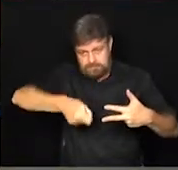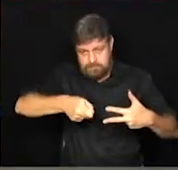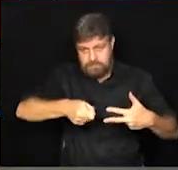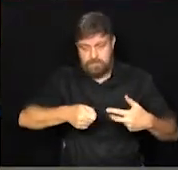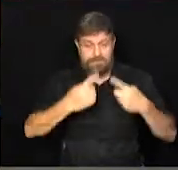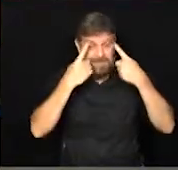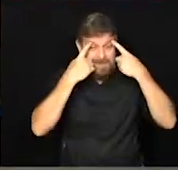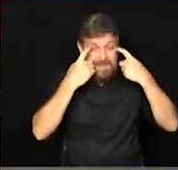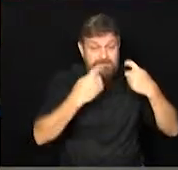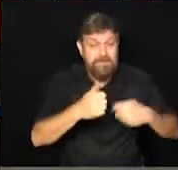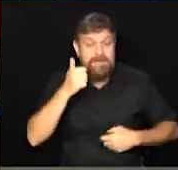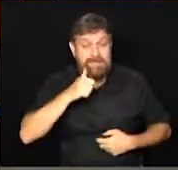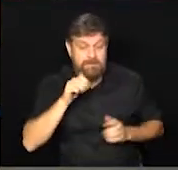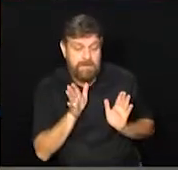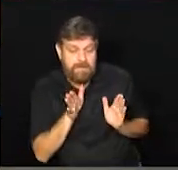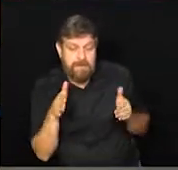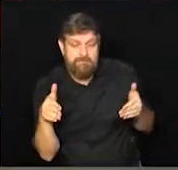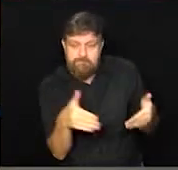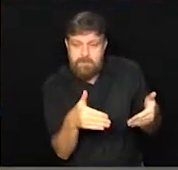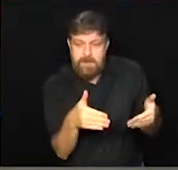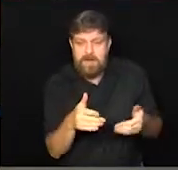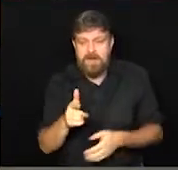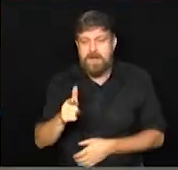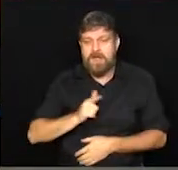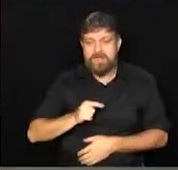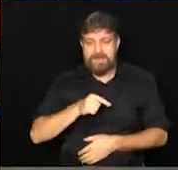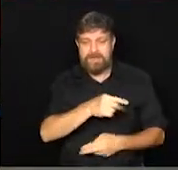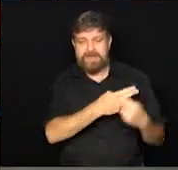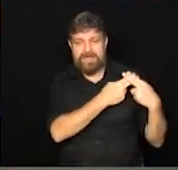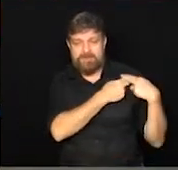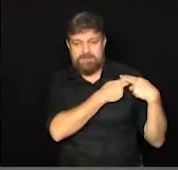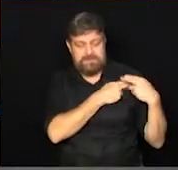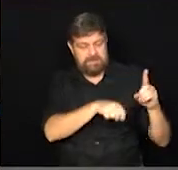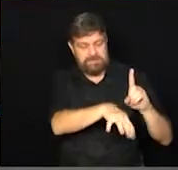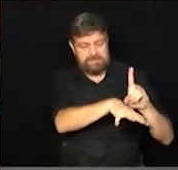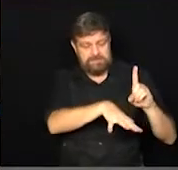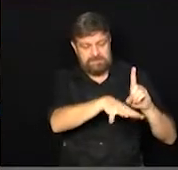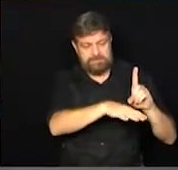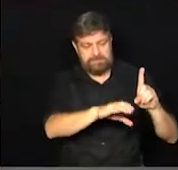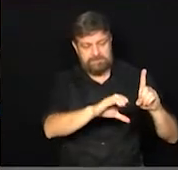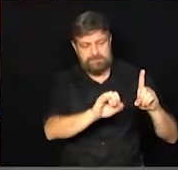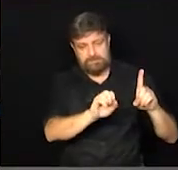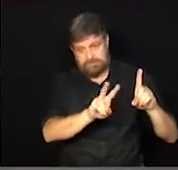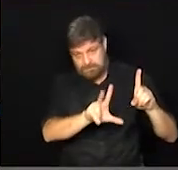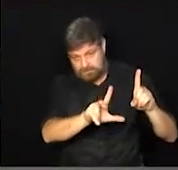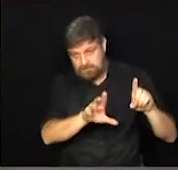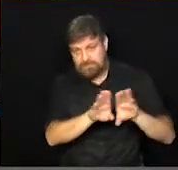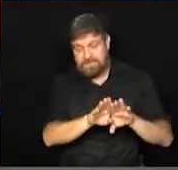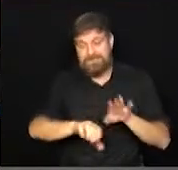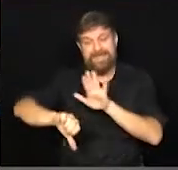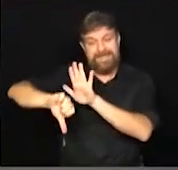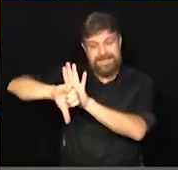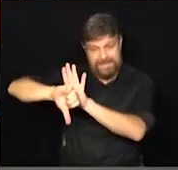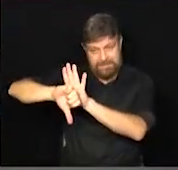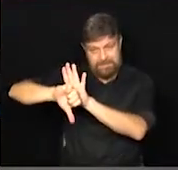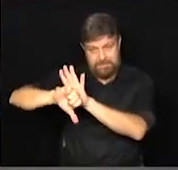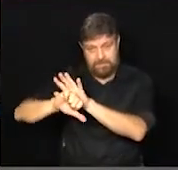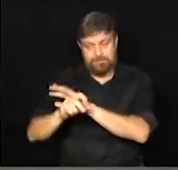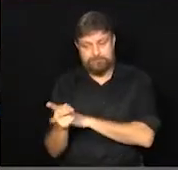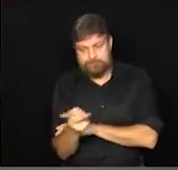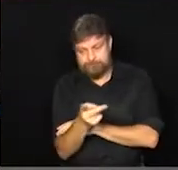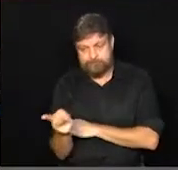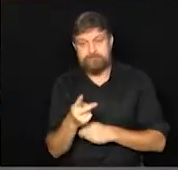violência doméstica e familiar, ele tem a competência civil e criminal. O melhor exemplo para